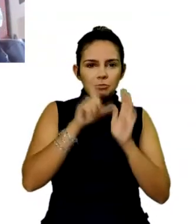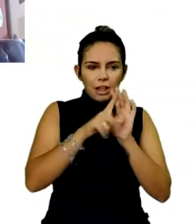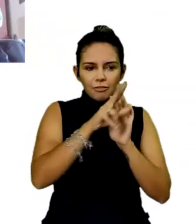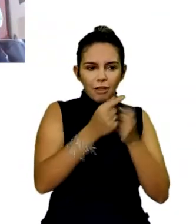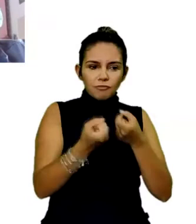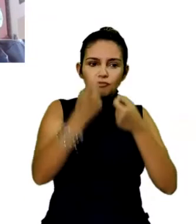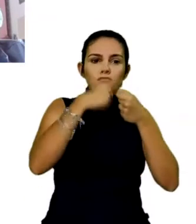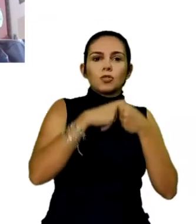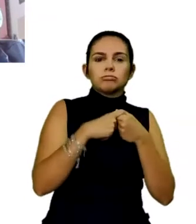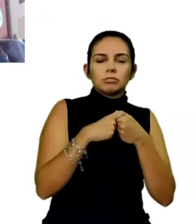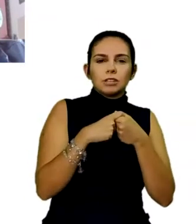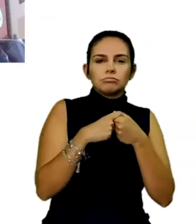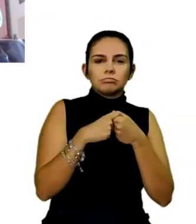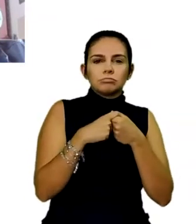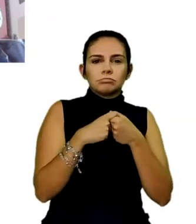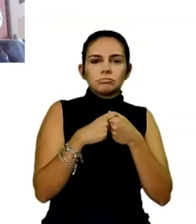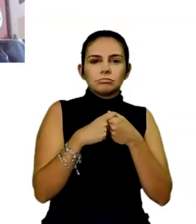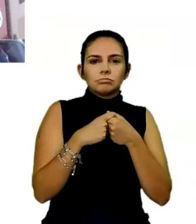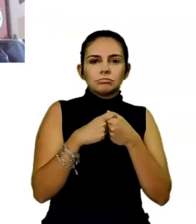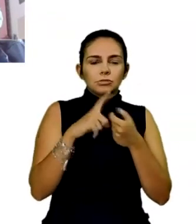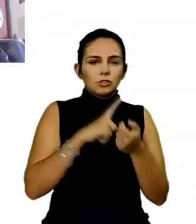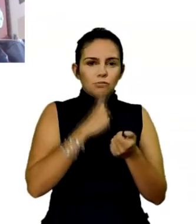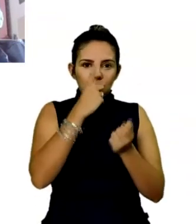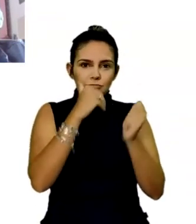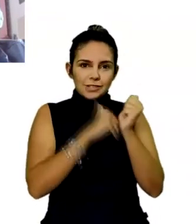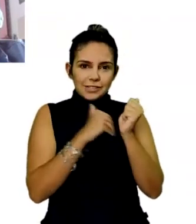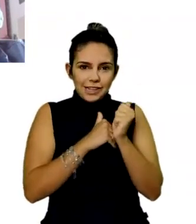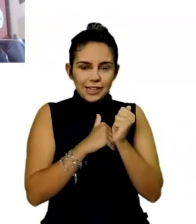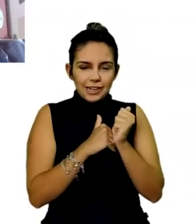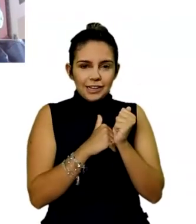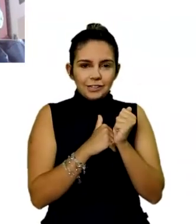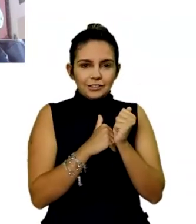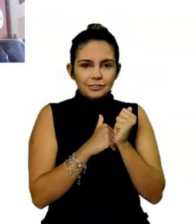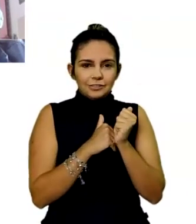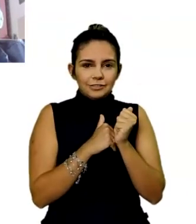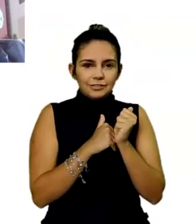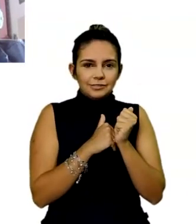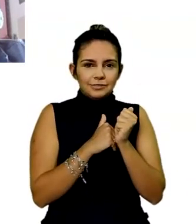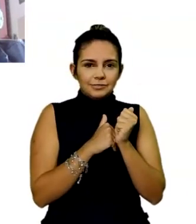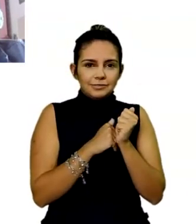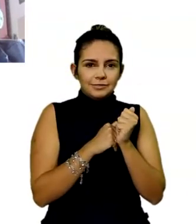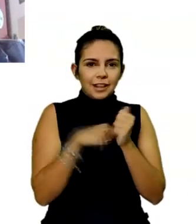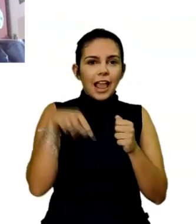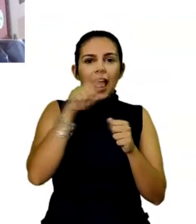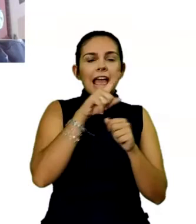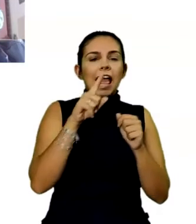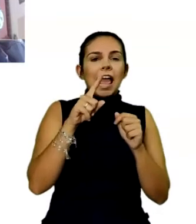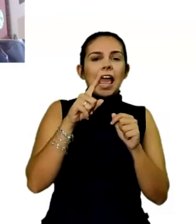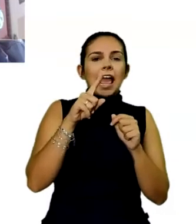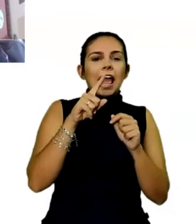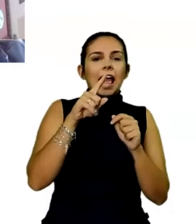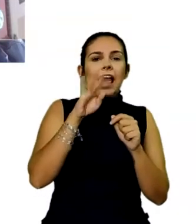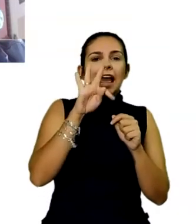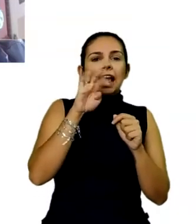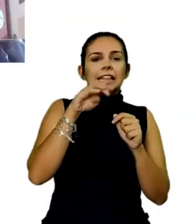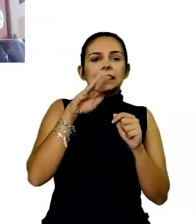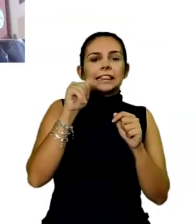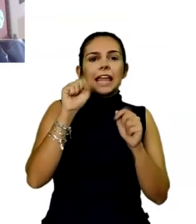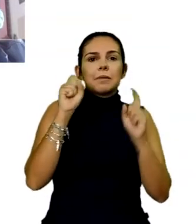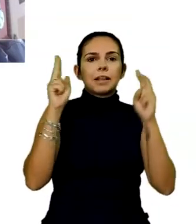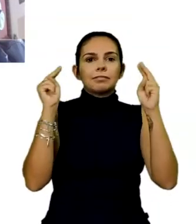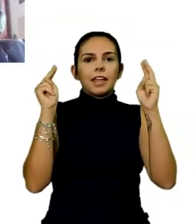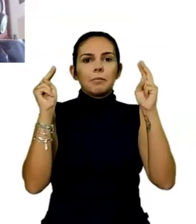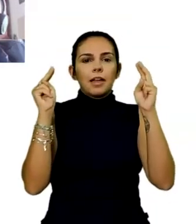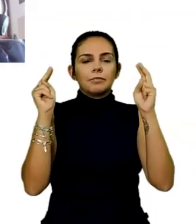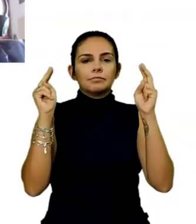a isso. E se há um segredo, são as temáticas, são os assuntos. É o